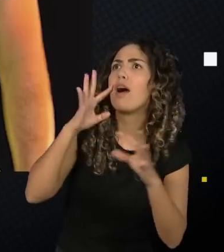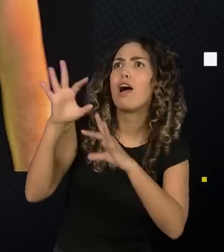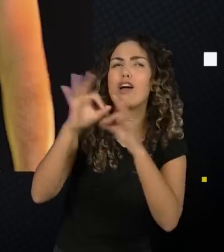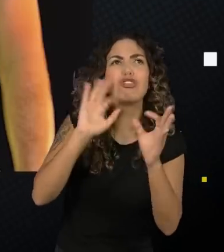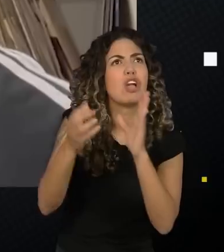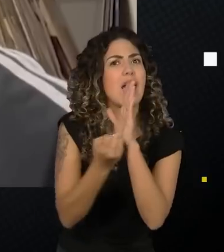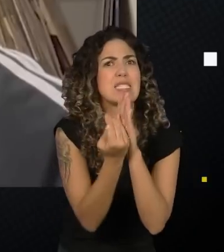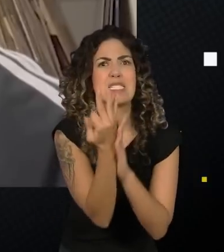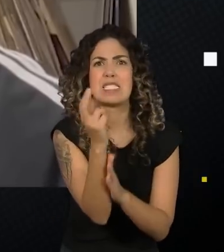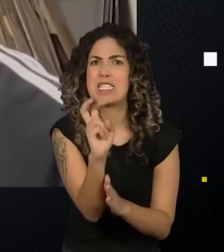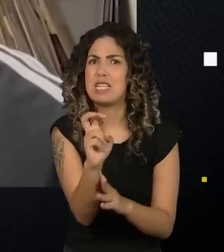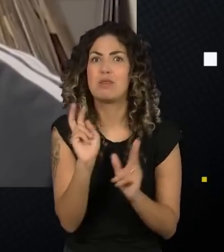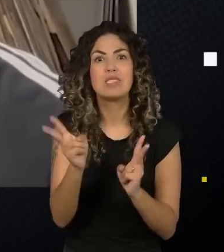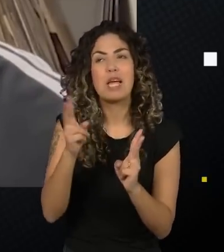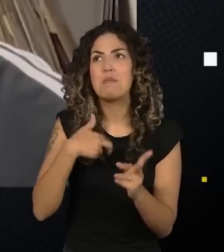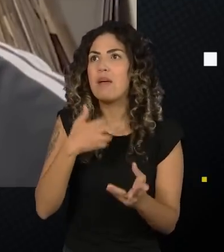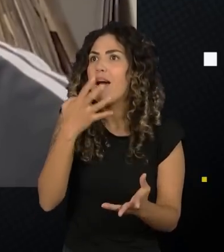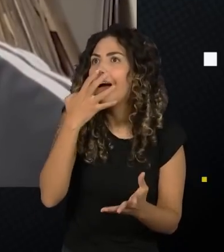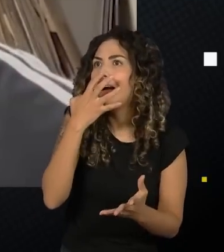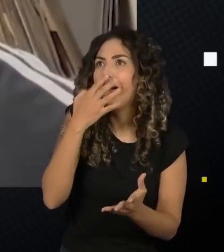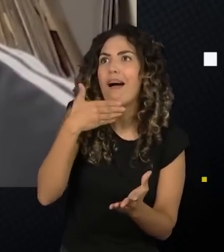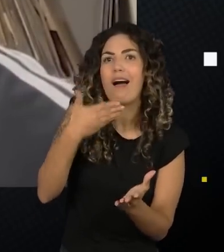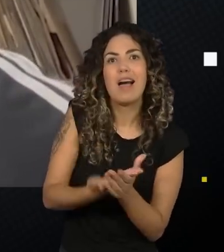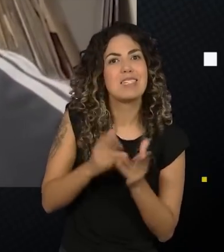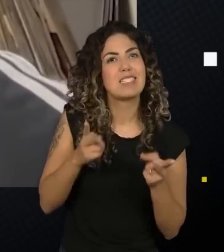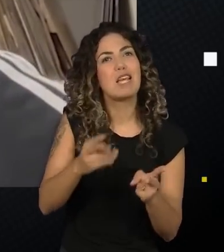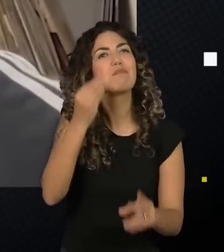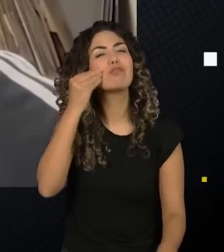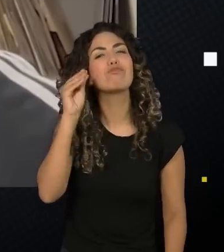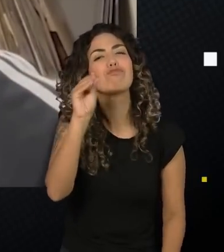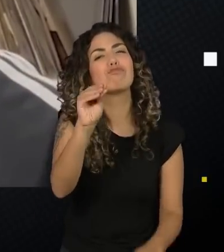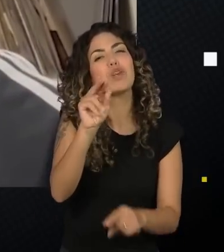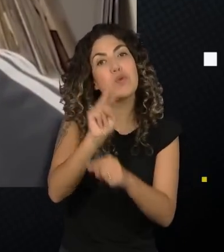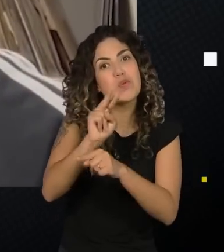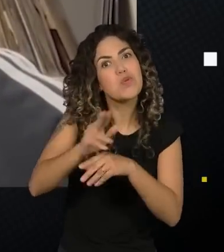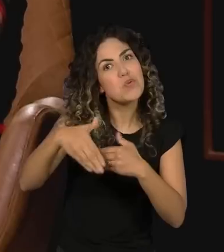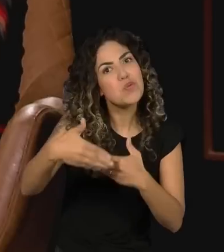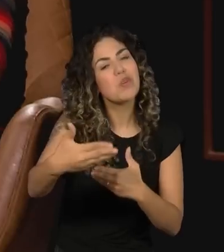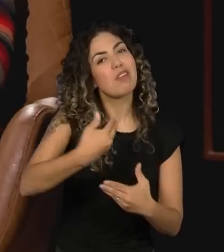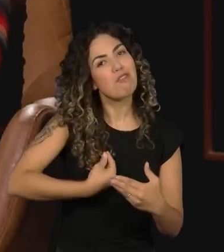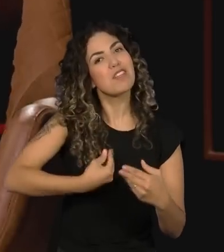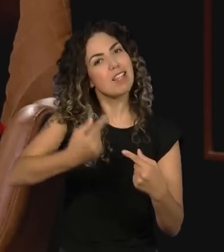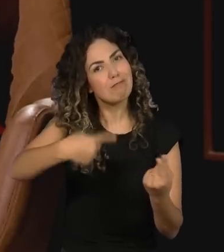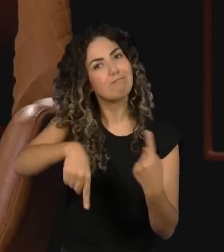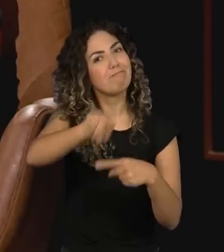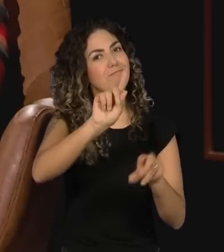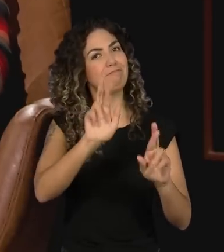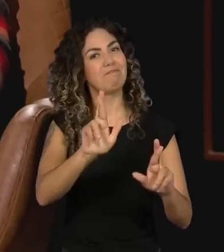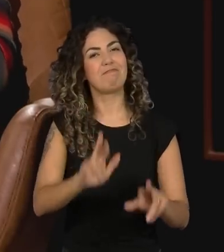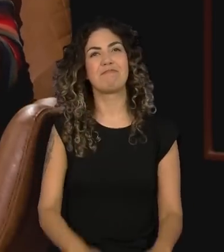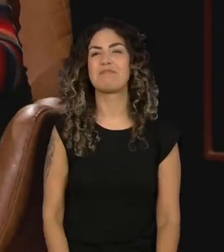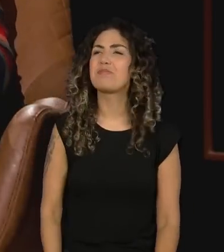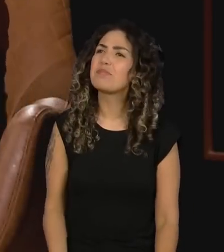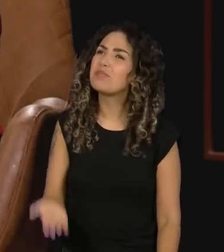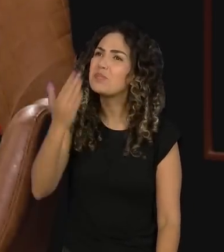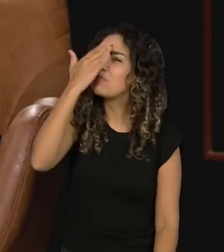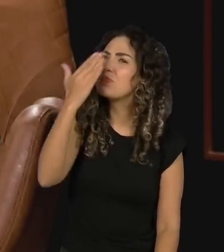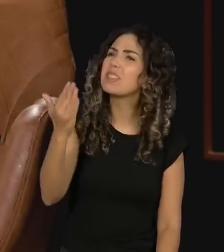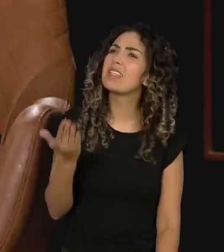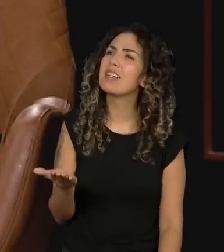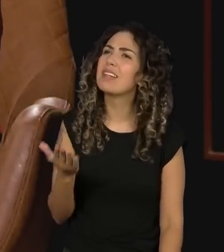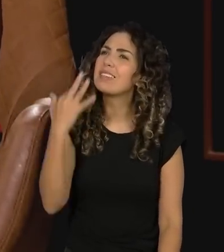uma surpresa. Beijo, querida. Se cuida, longa vida e próspera. Que lindo, obrigada. Obrigada,